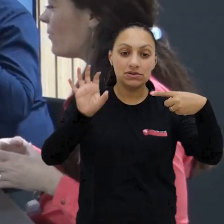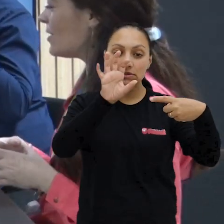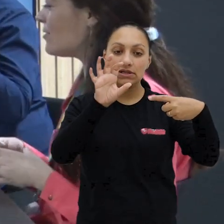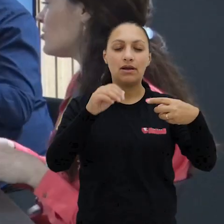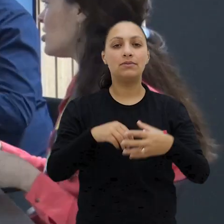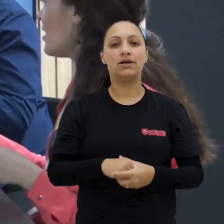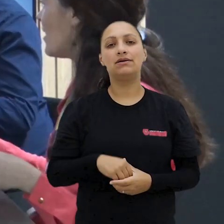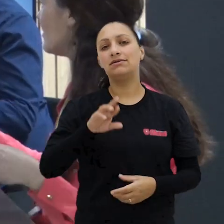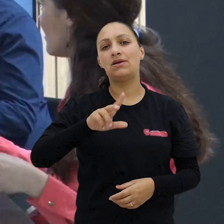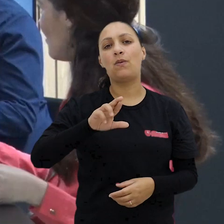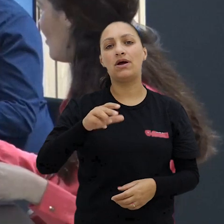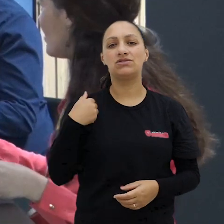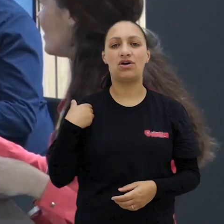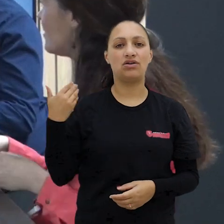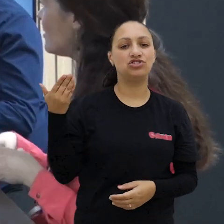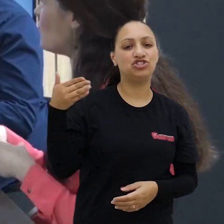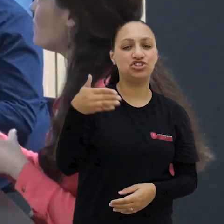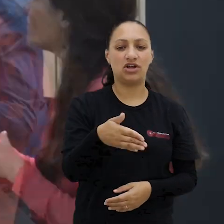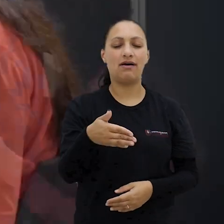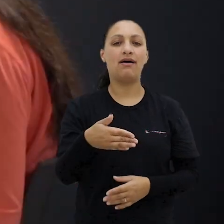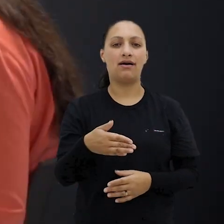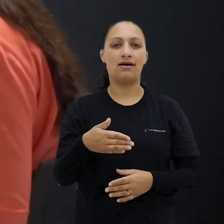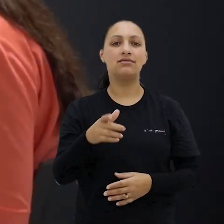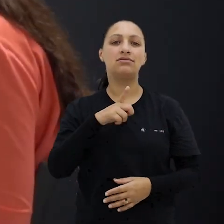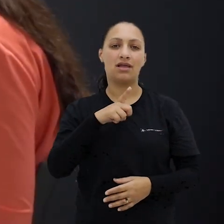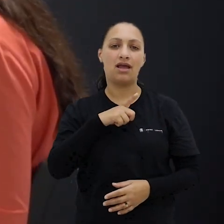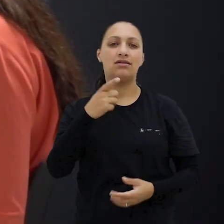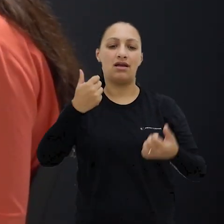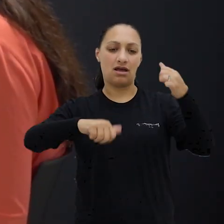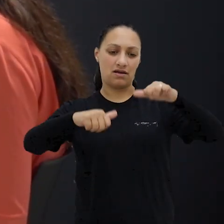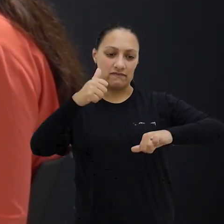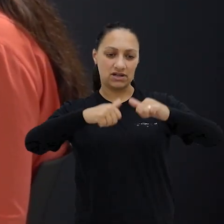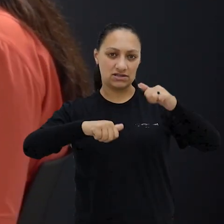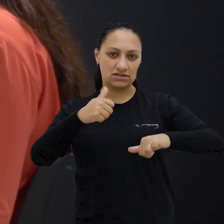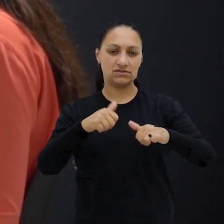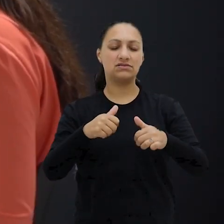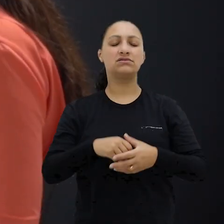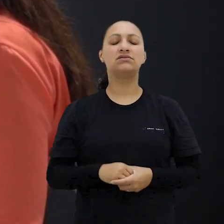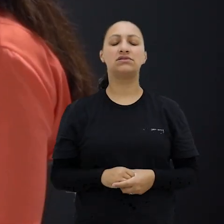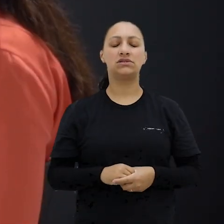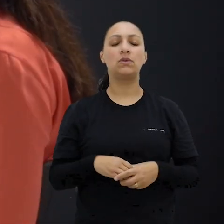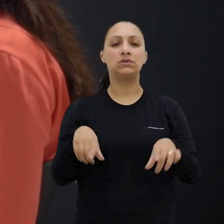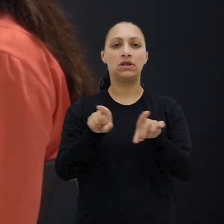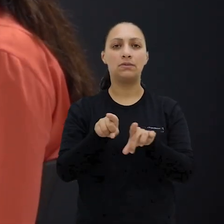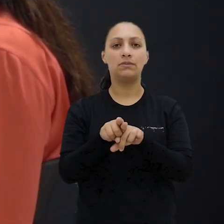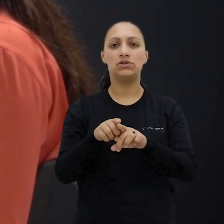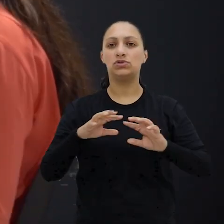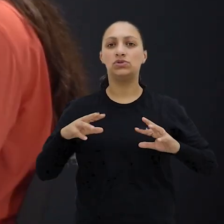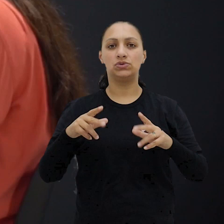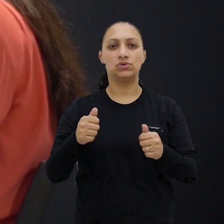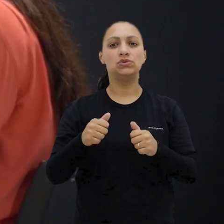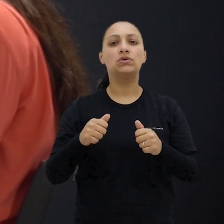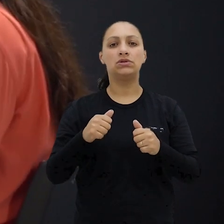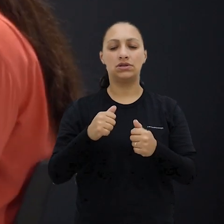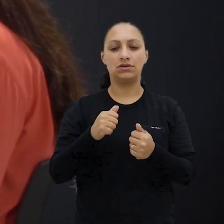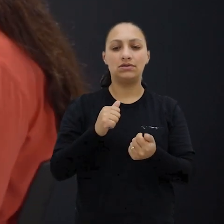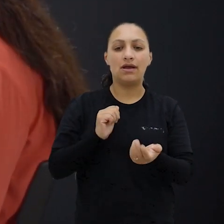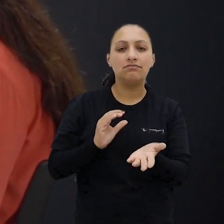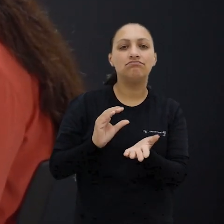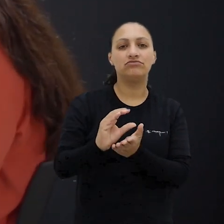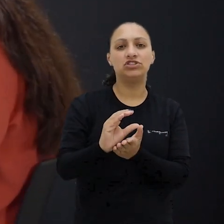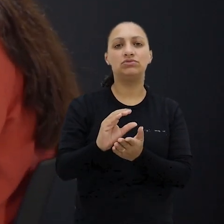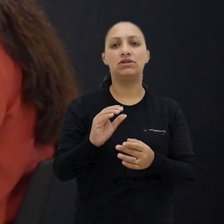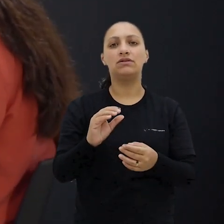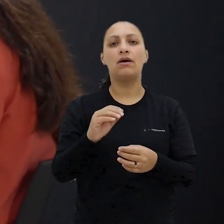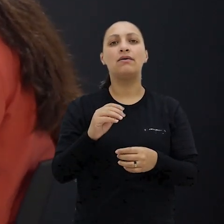ali não é só chegar e entra loca, né? Tem uma avaliação daquele empreendimento, daquela empresa, se faz sentido para o